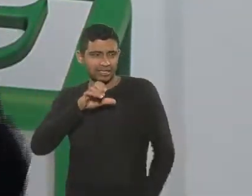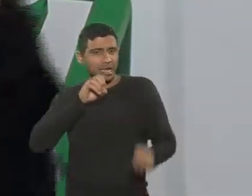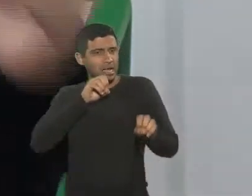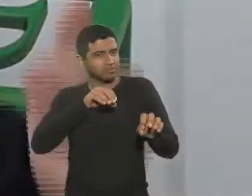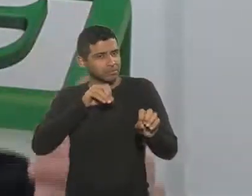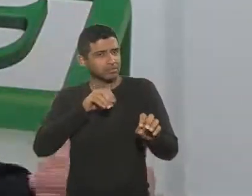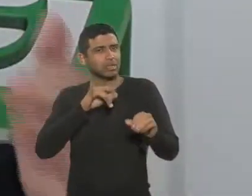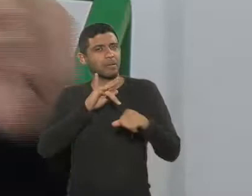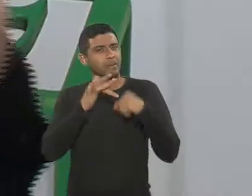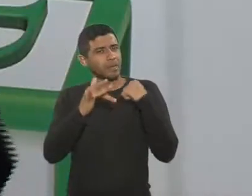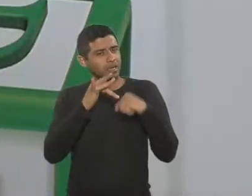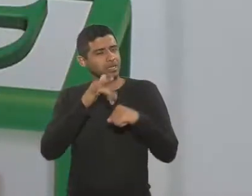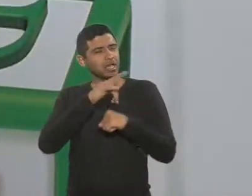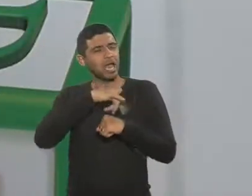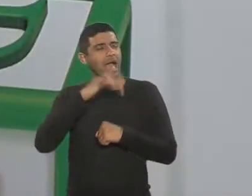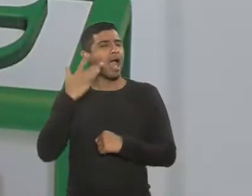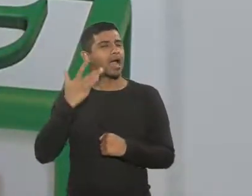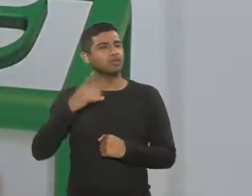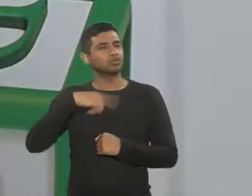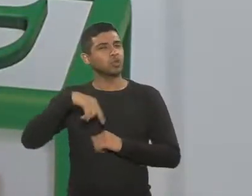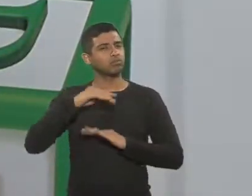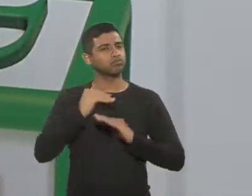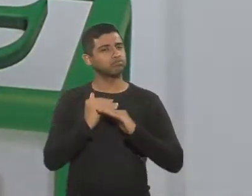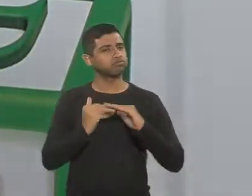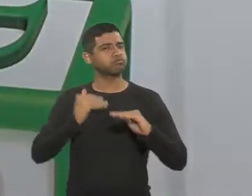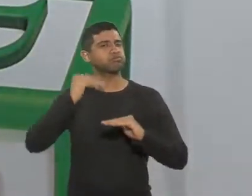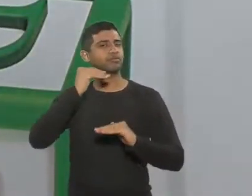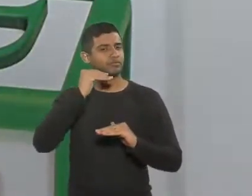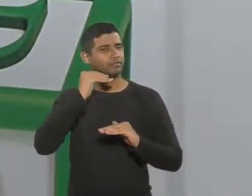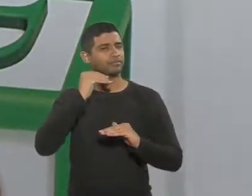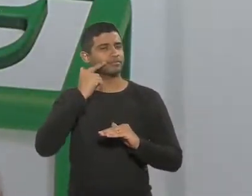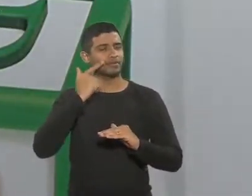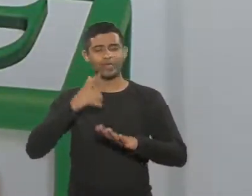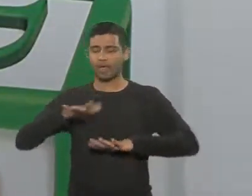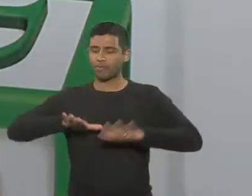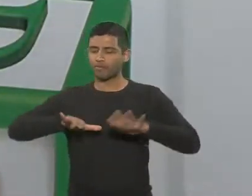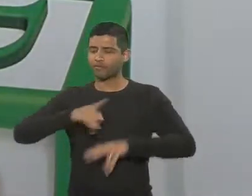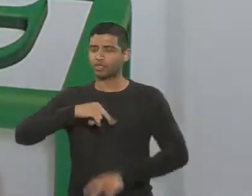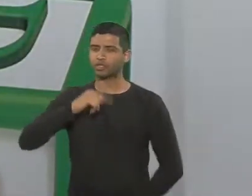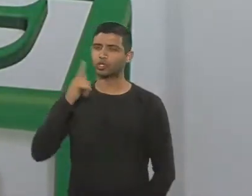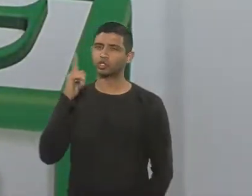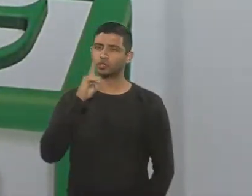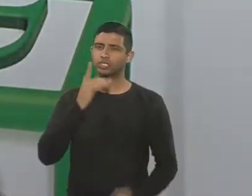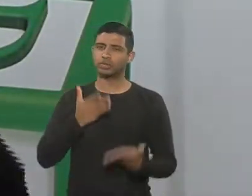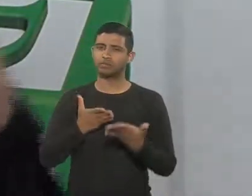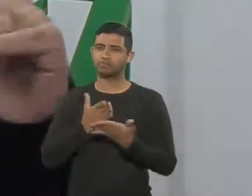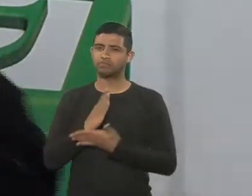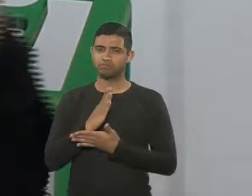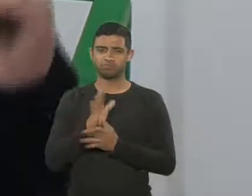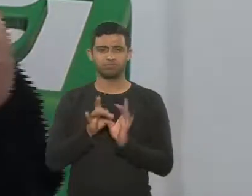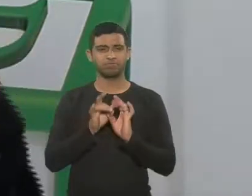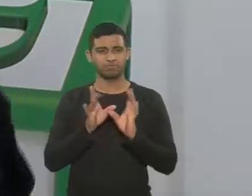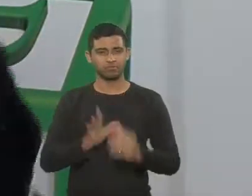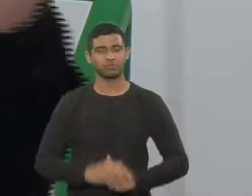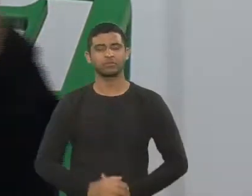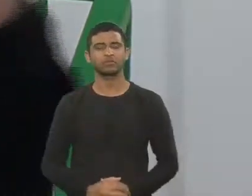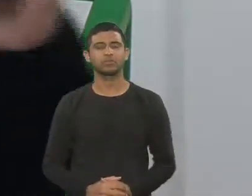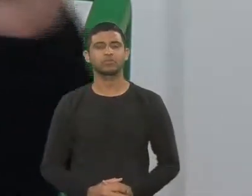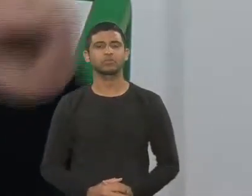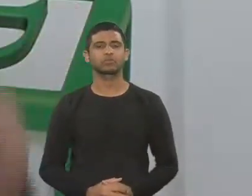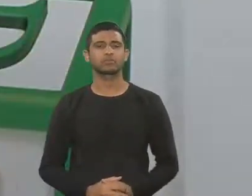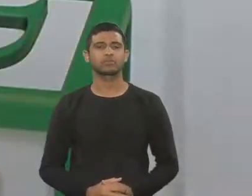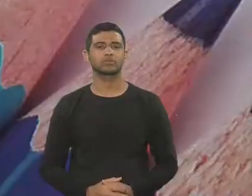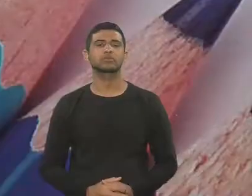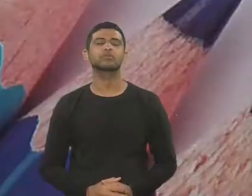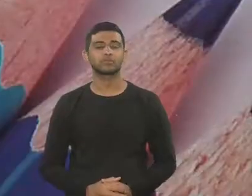vai ser o passo que a gente vai dar para um movimento em que a gente consiga ultrapassar essa arrebentação. Eu acho que a gente está no momento da